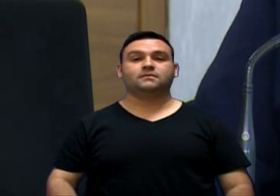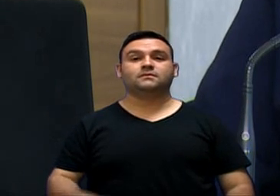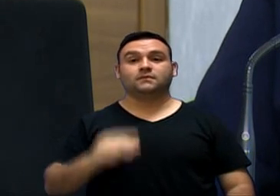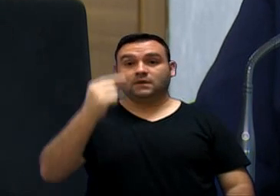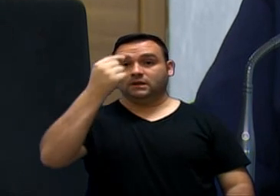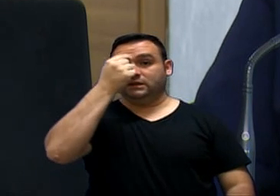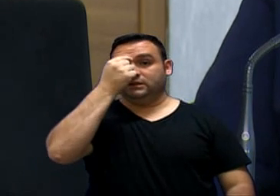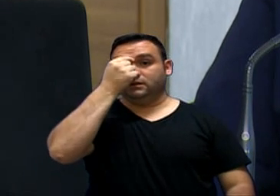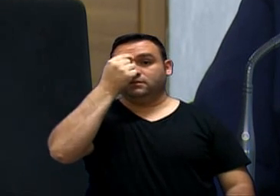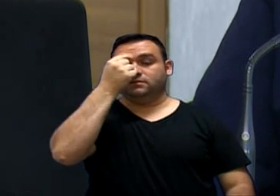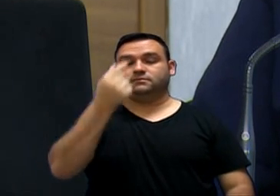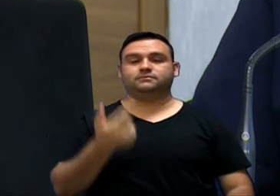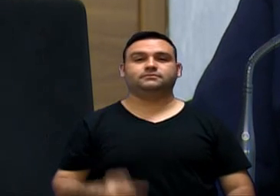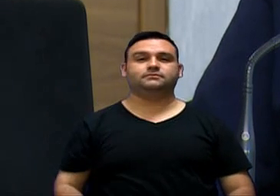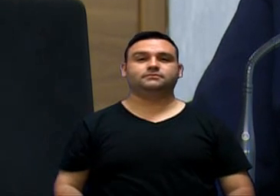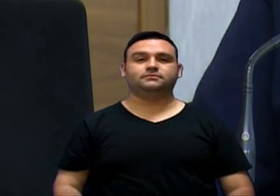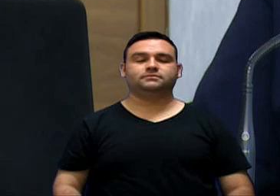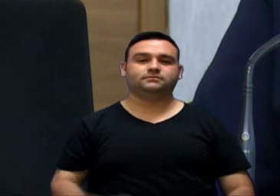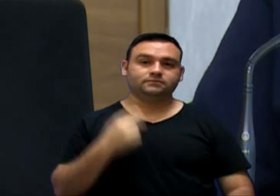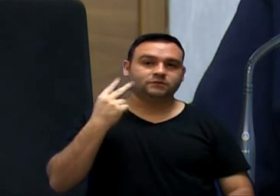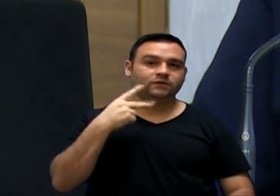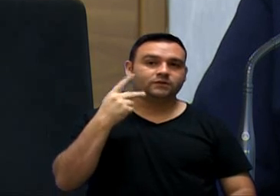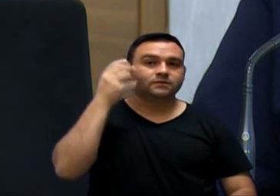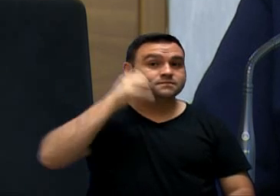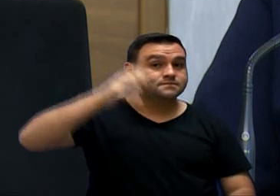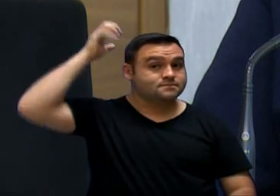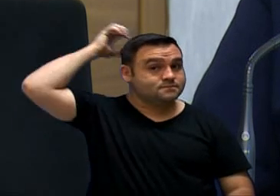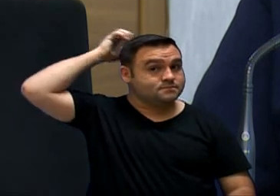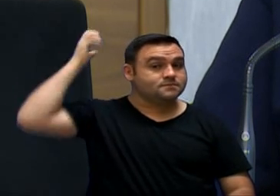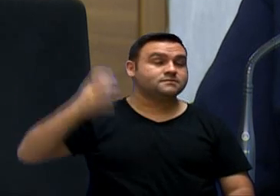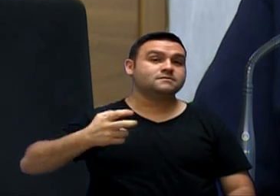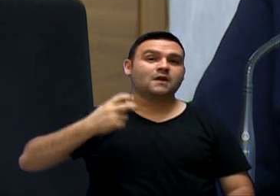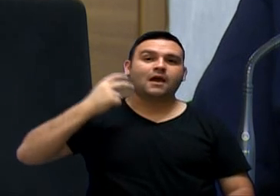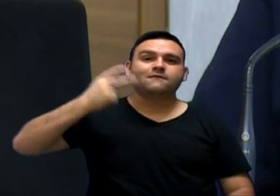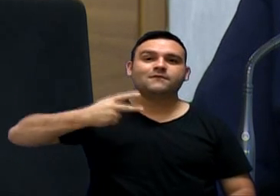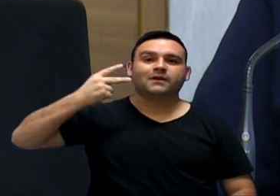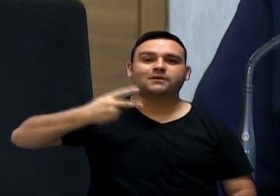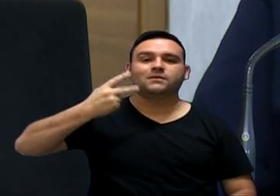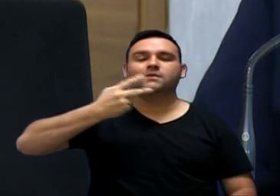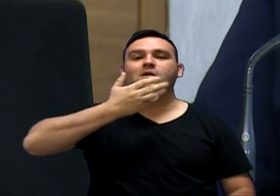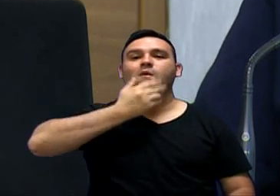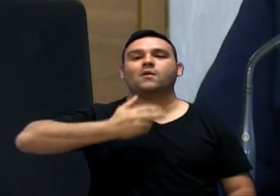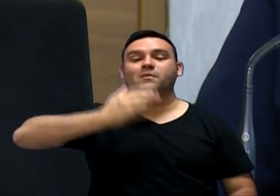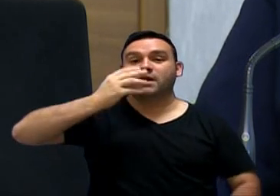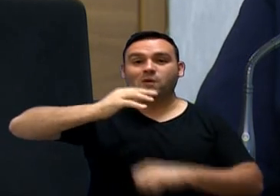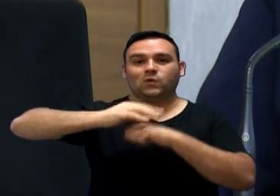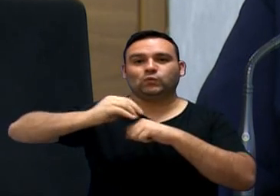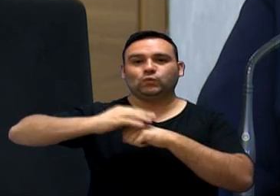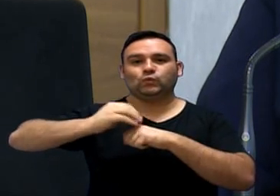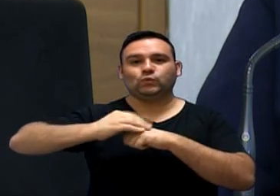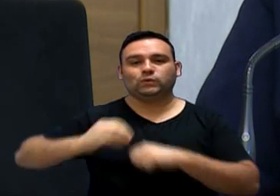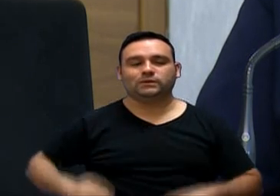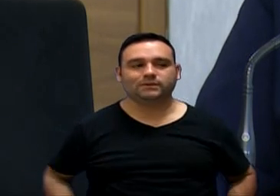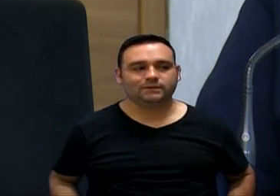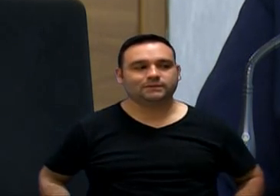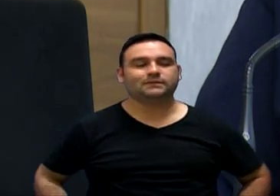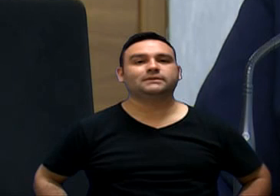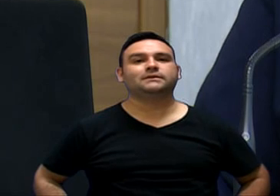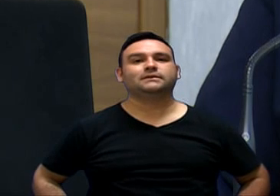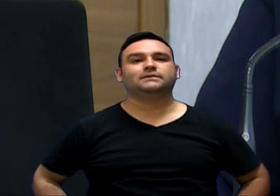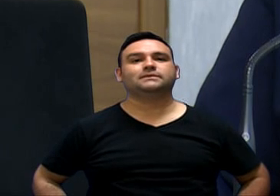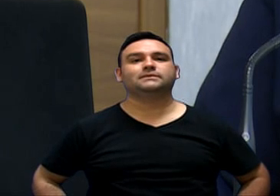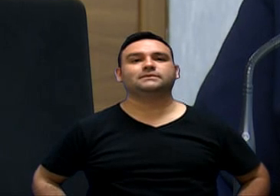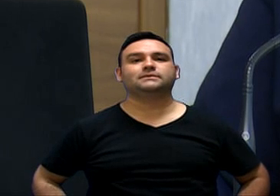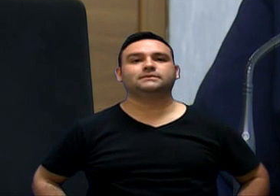Vereador Ítalo, vereador Perques, vereador Rodrigo do Treviso,